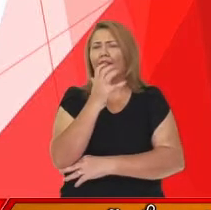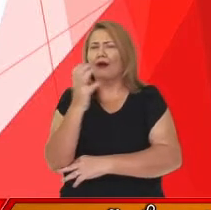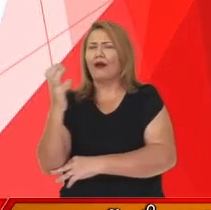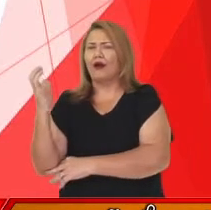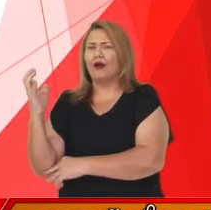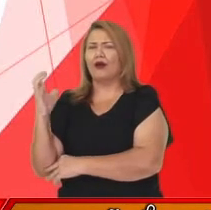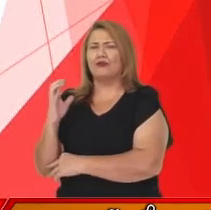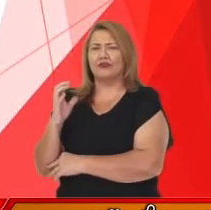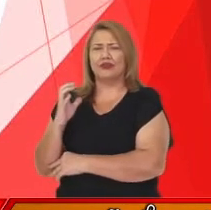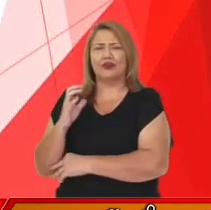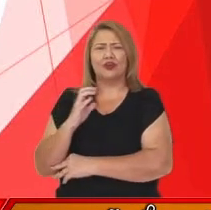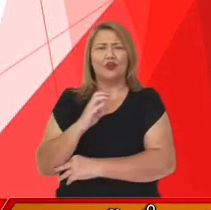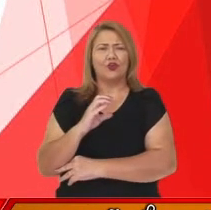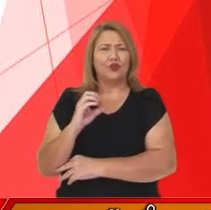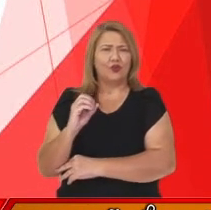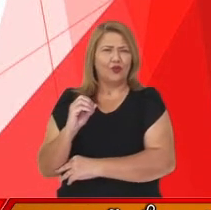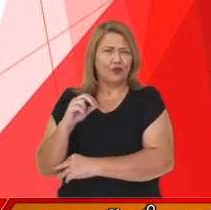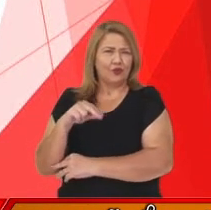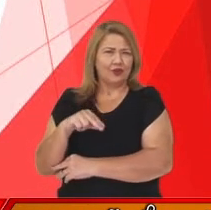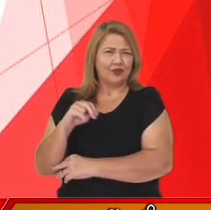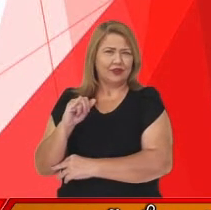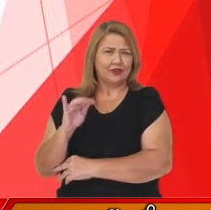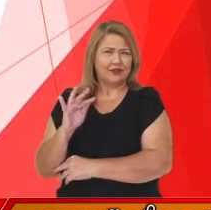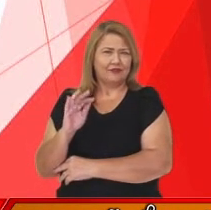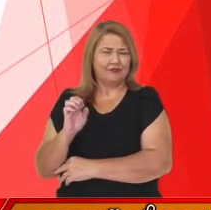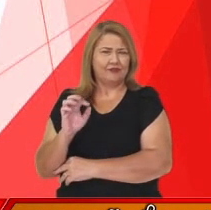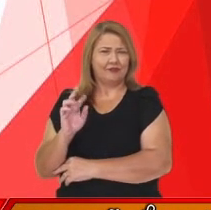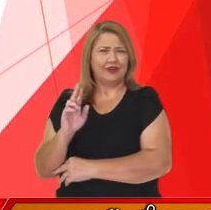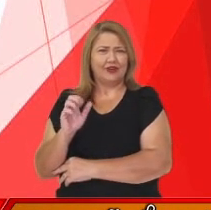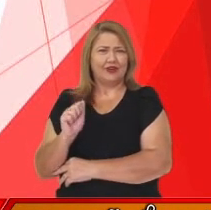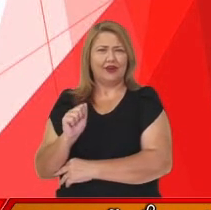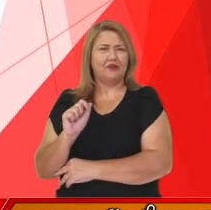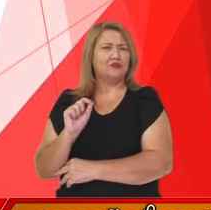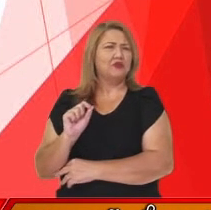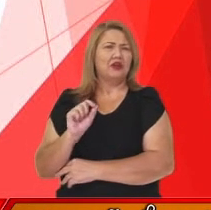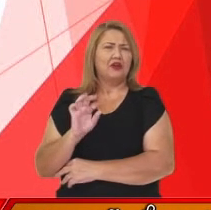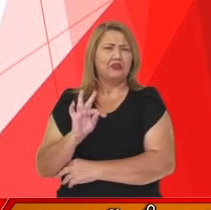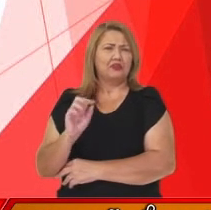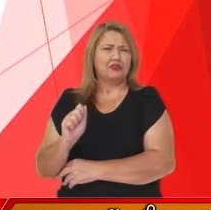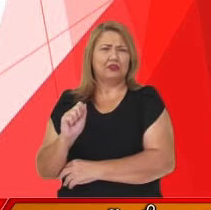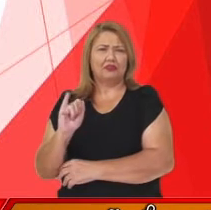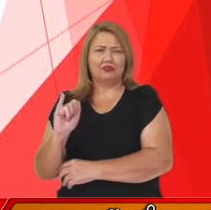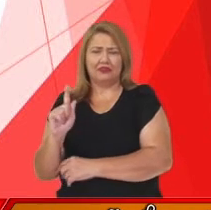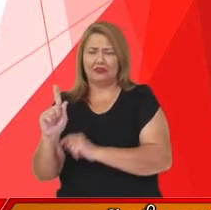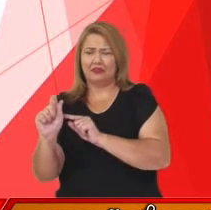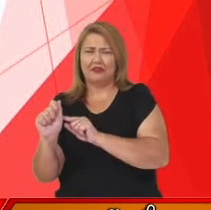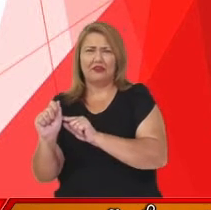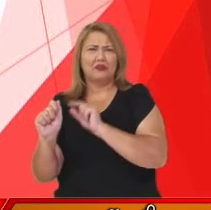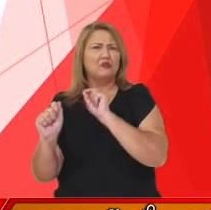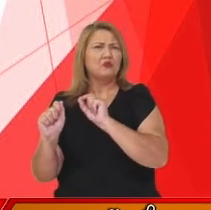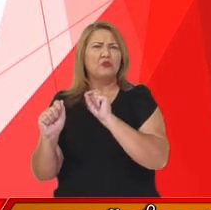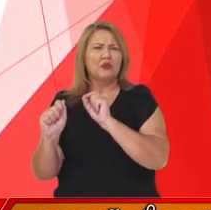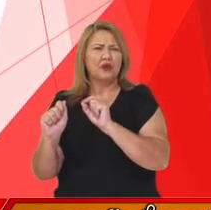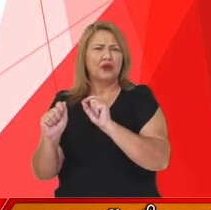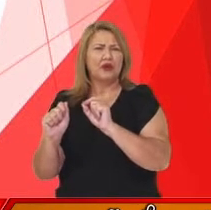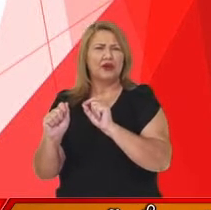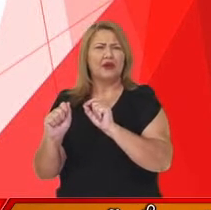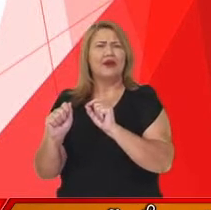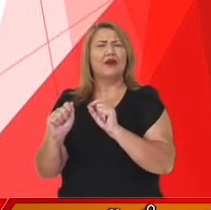que forma o bioma da paz também podem ser chamadas de florestas boreais